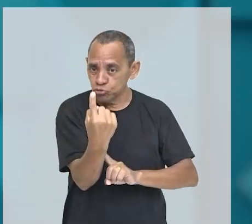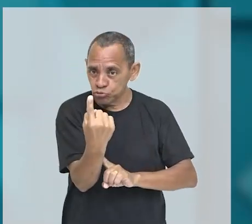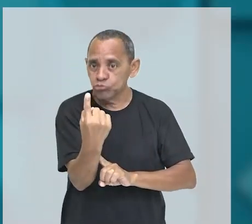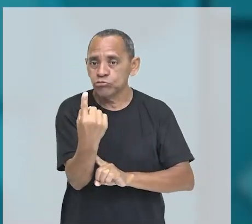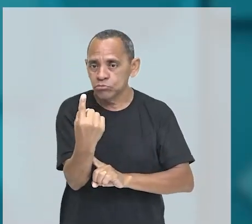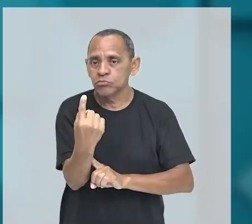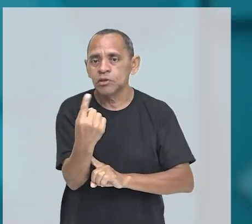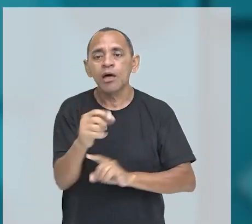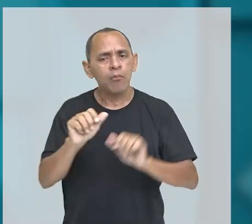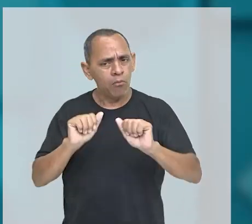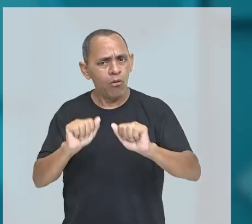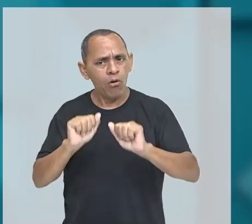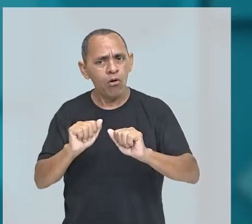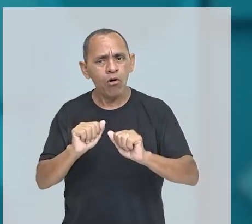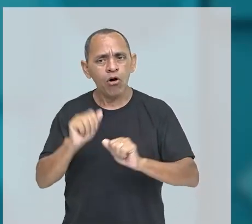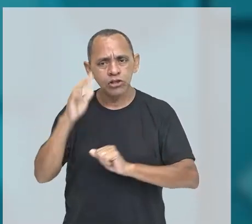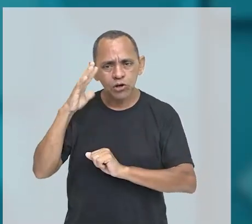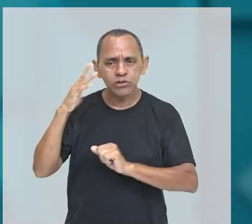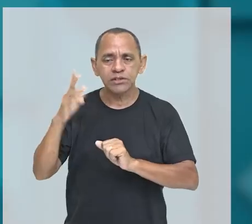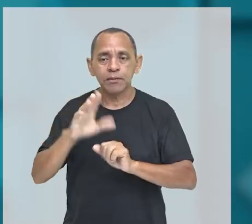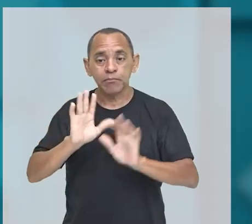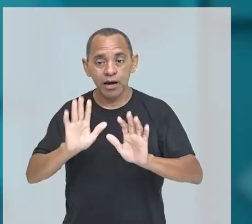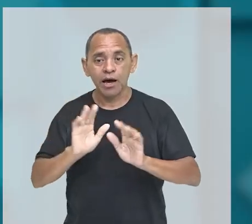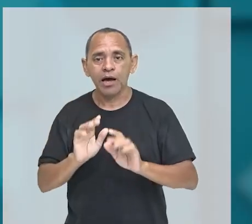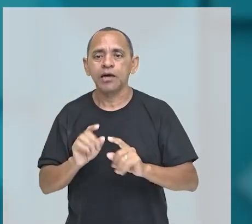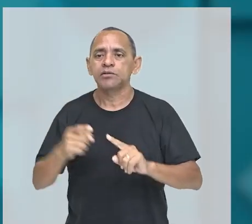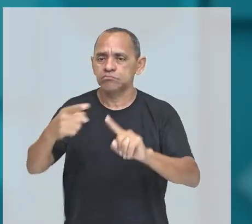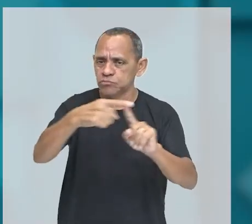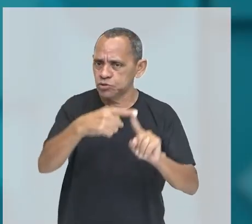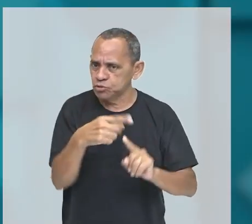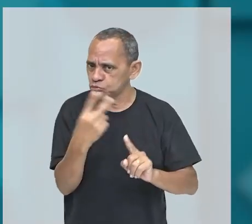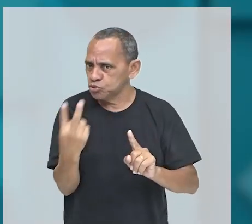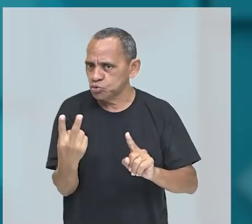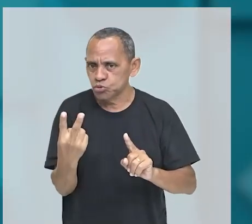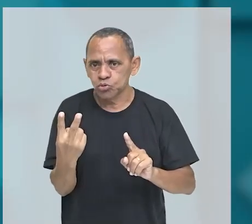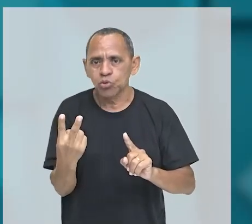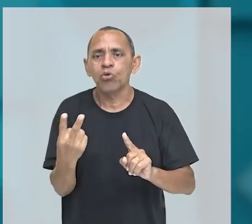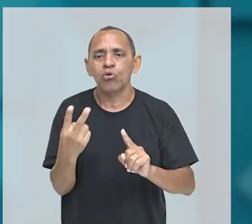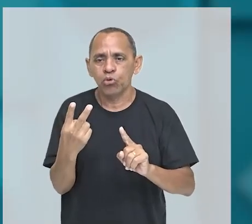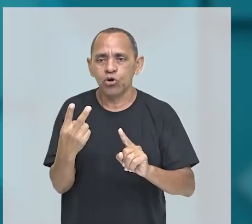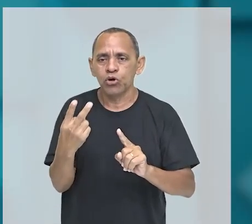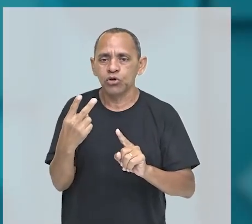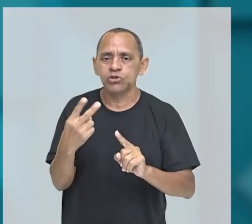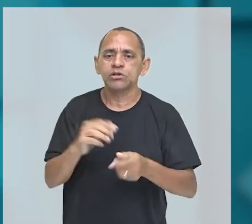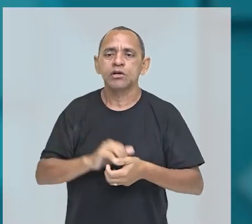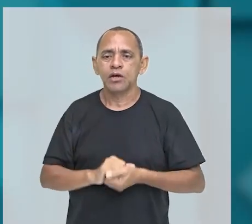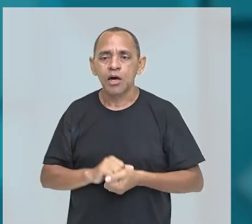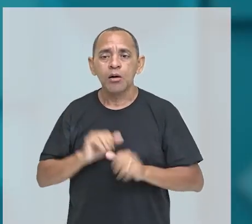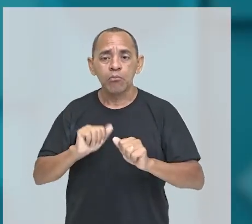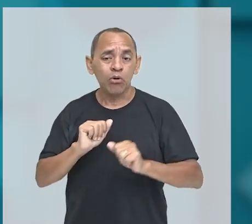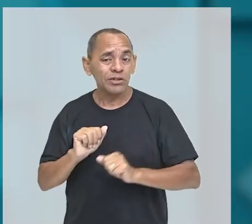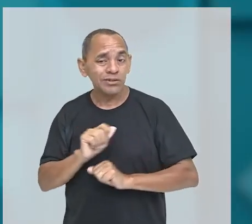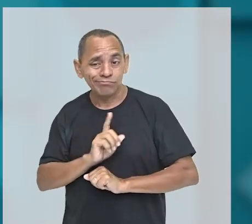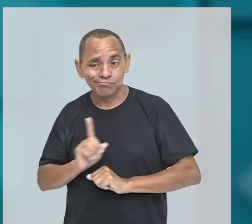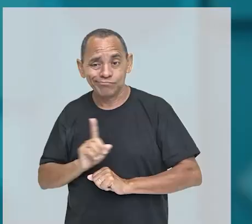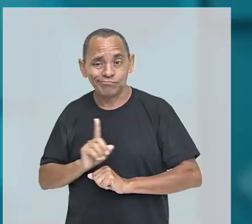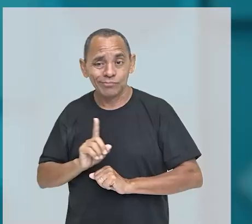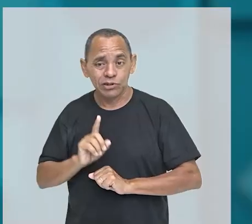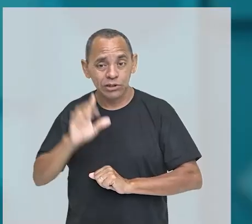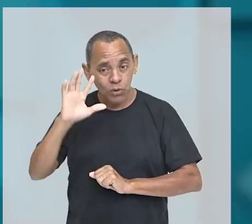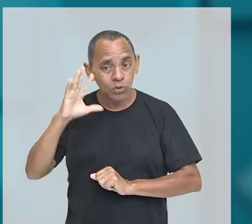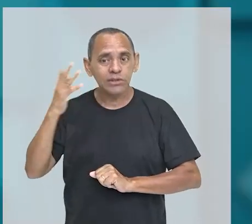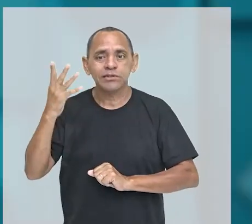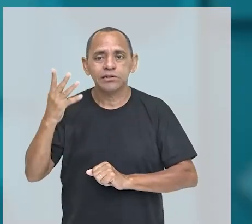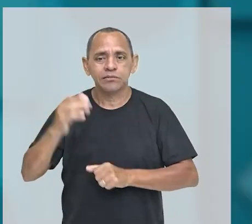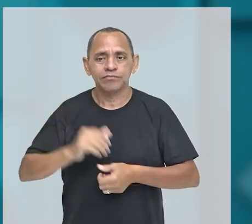de fato poderá ocorrer. Na do tipo 2, não. É uma chance muito grande de não ocorrer devido à impossibilidade mesmo,